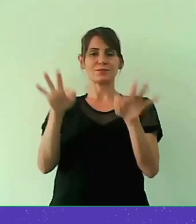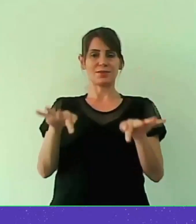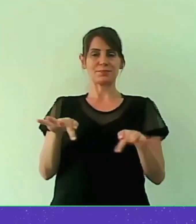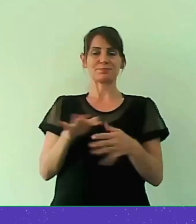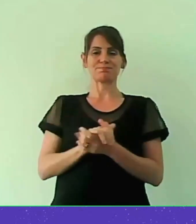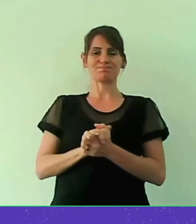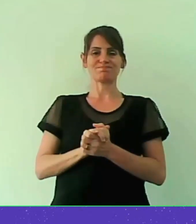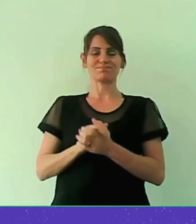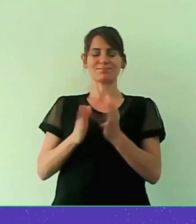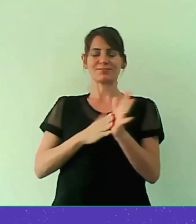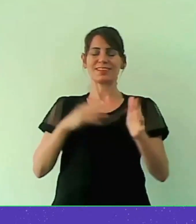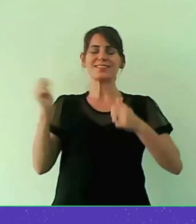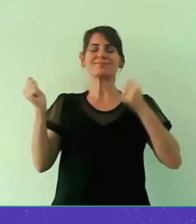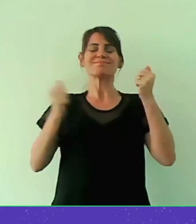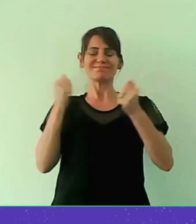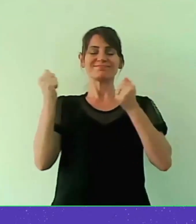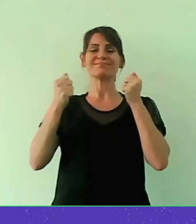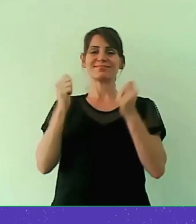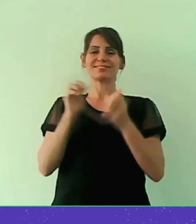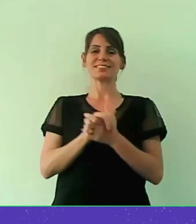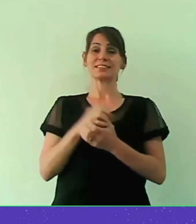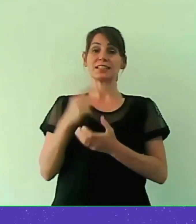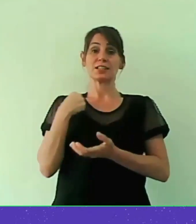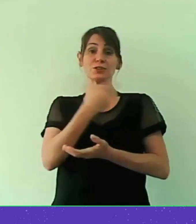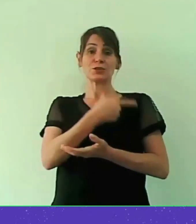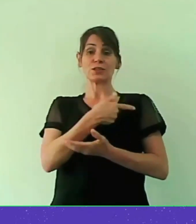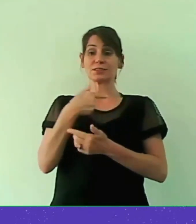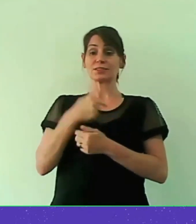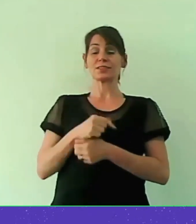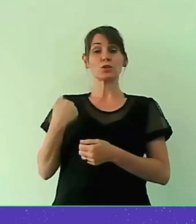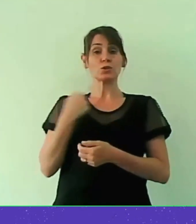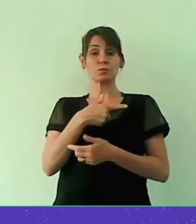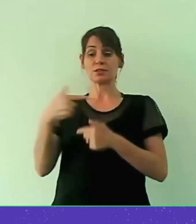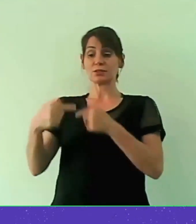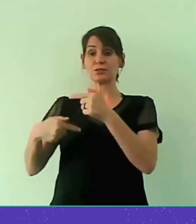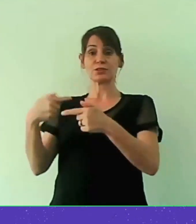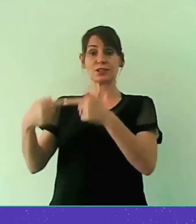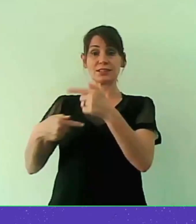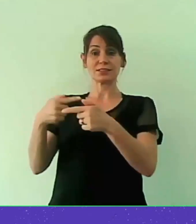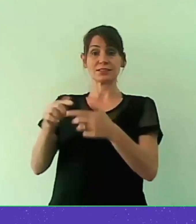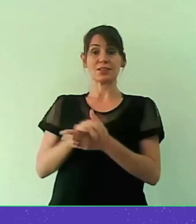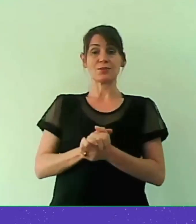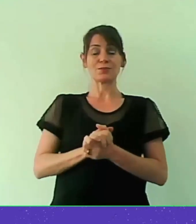Aleluia! Nós somos uma geração bem-aventurada.